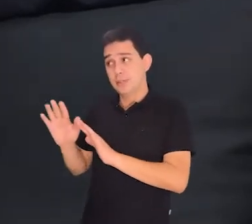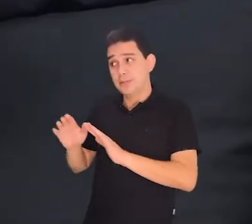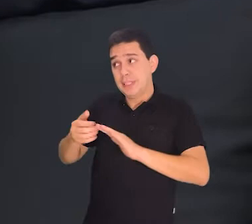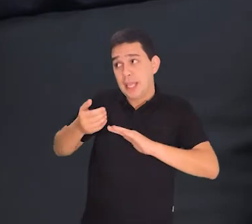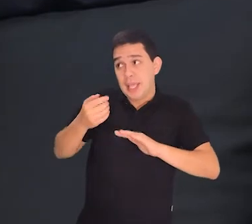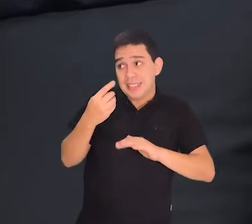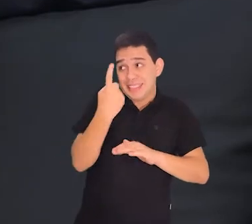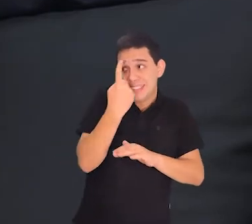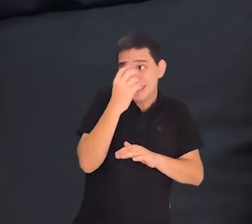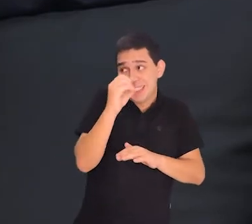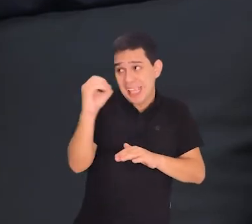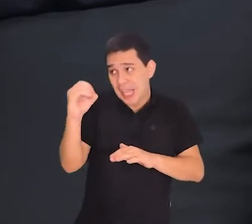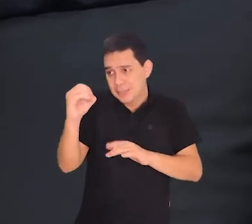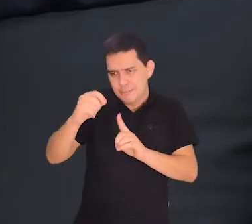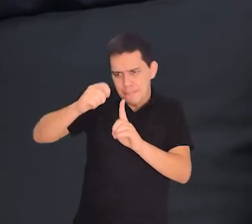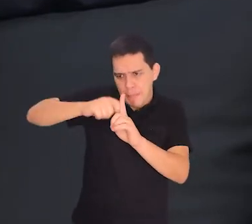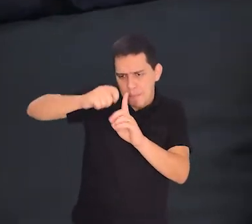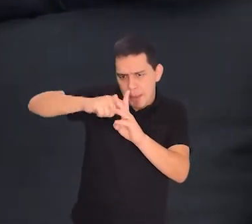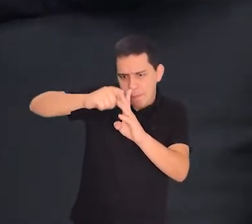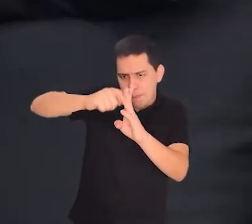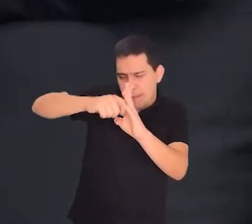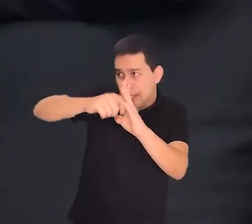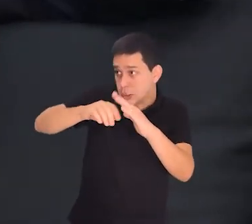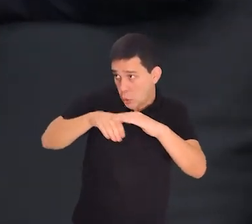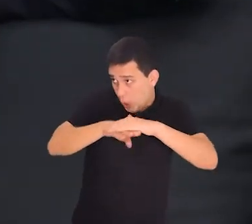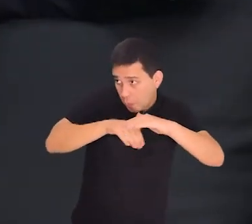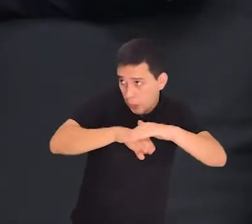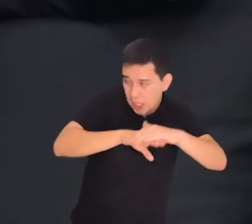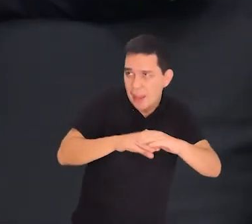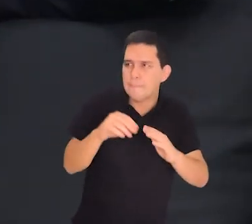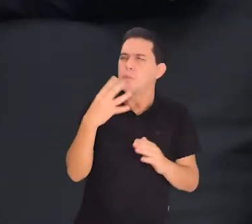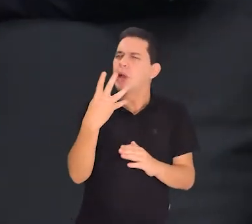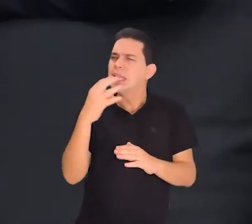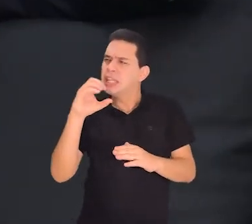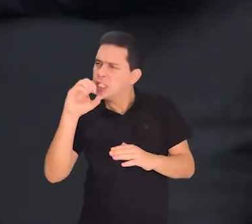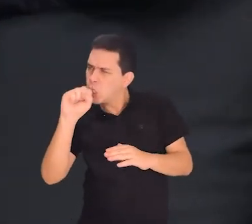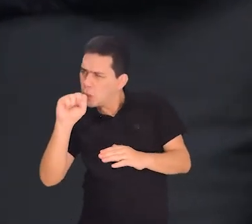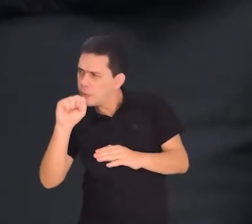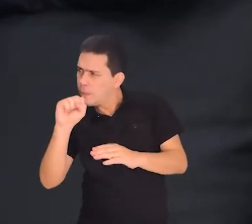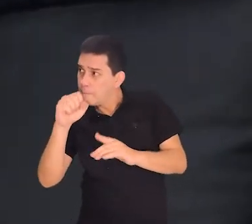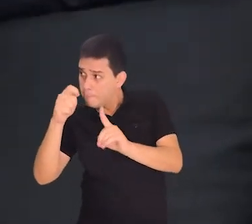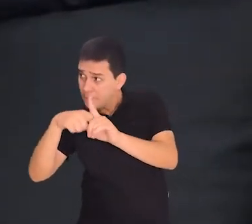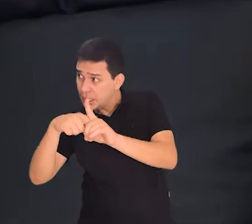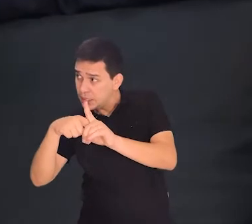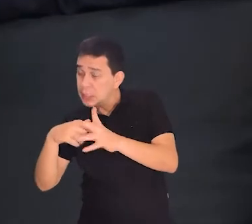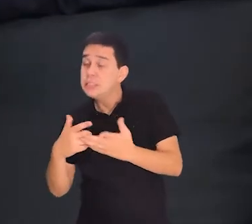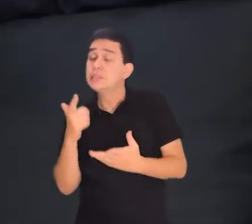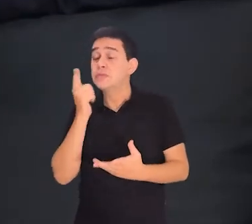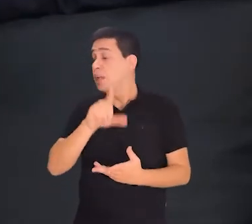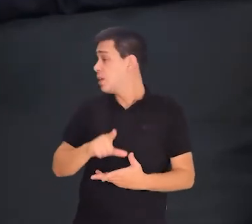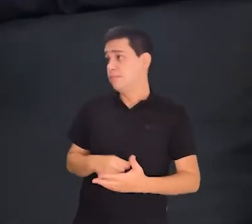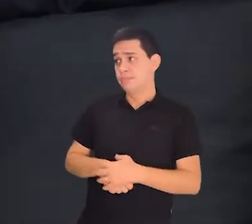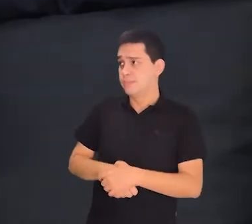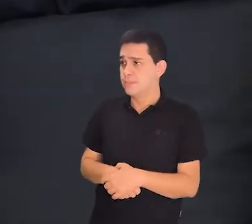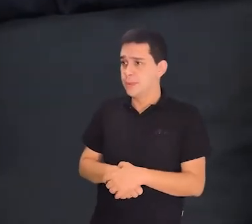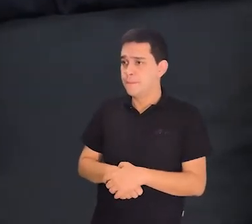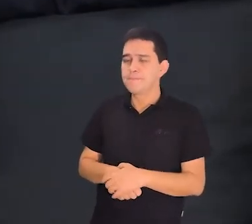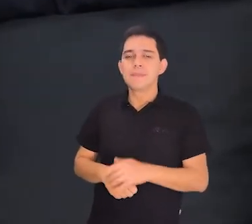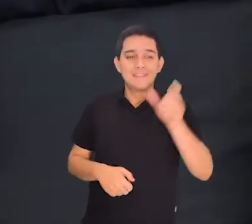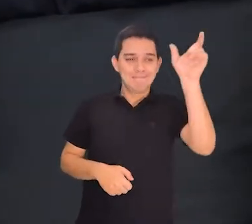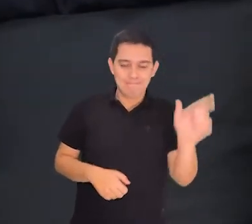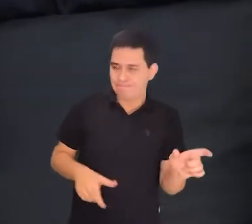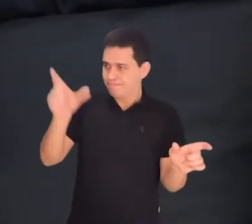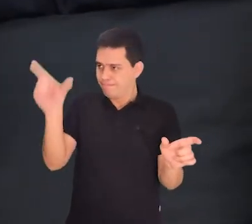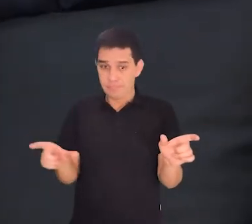meses, você tem o dinheiro. E o que diferencia a pessoa que viaja da pessoa que não viaja dessa forma é aquela que